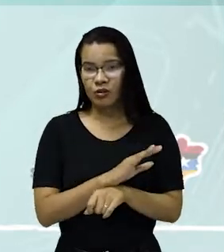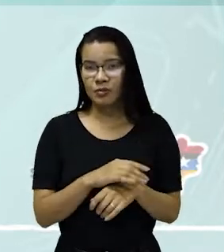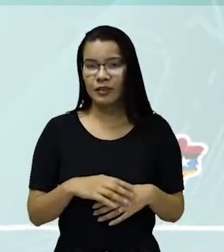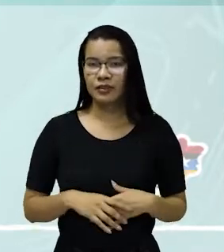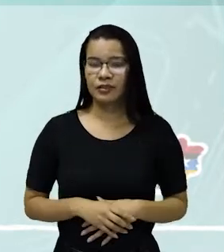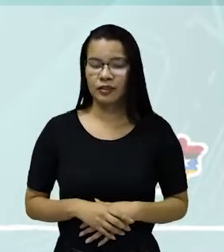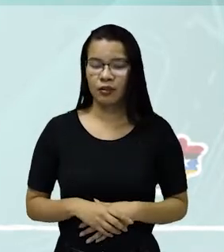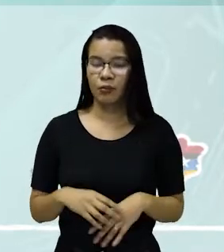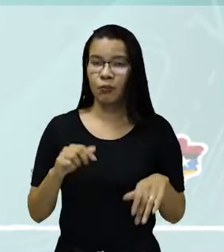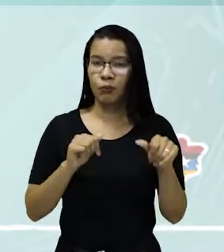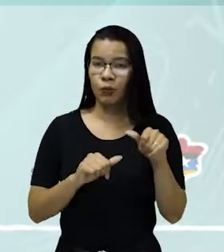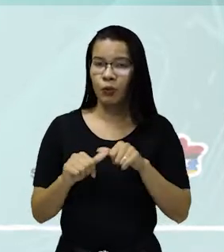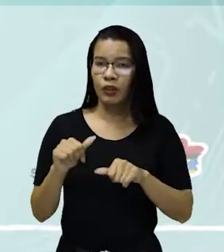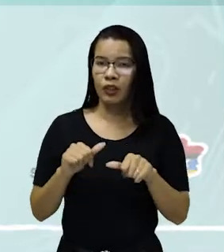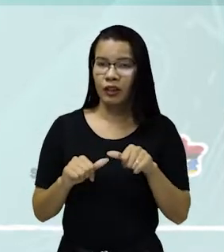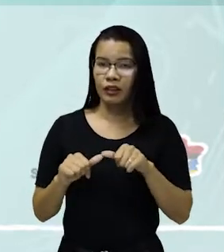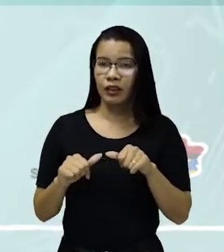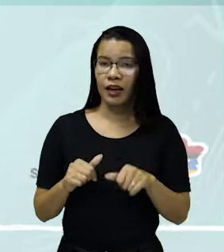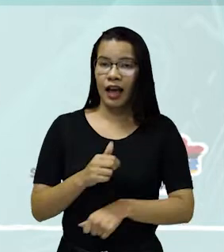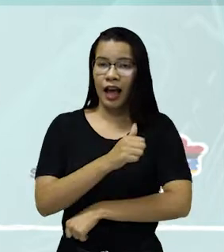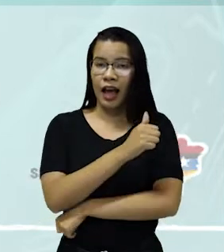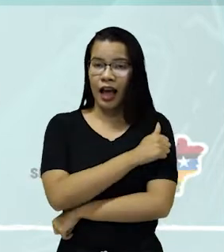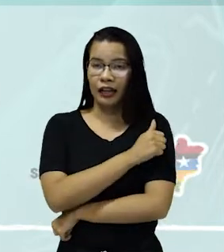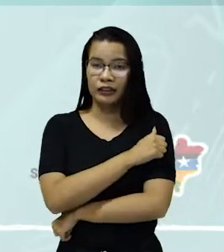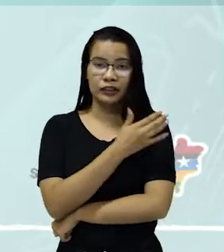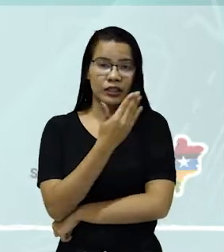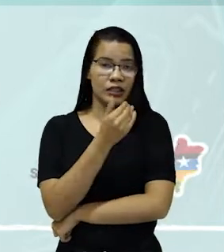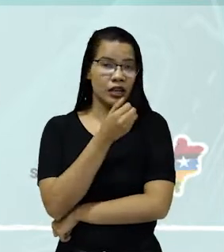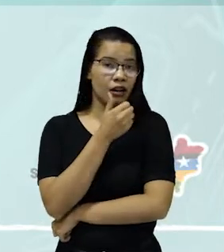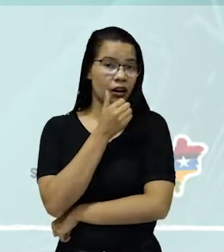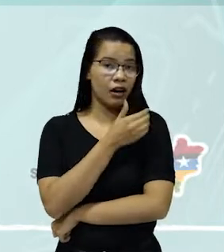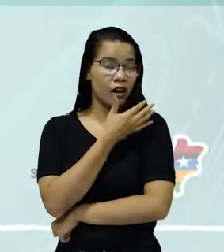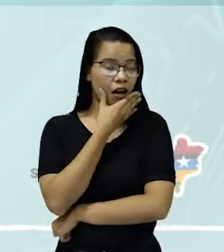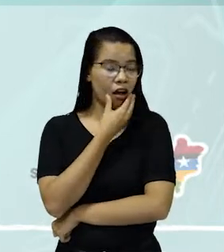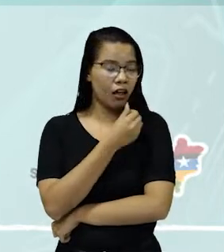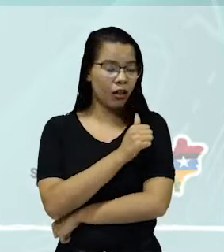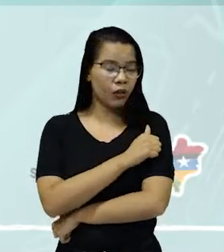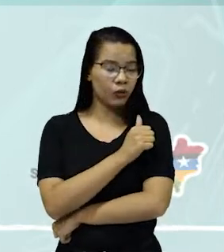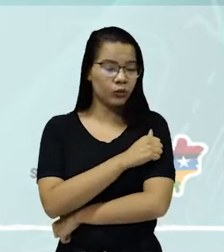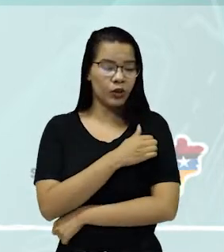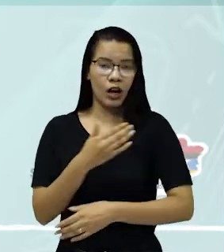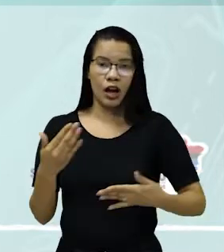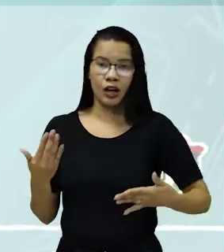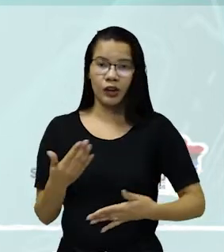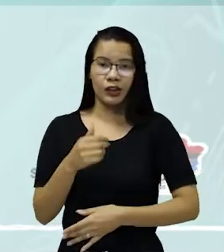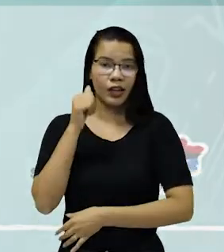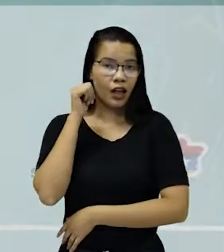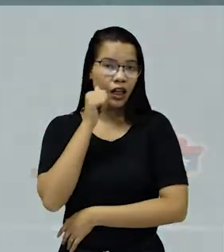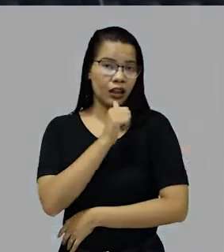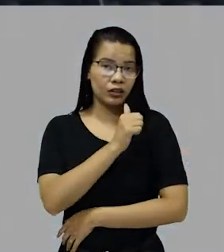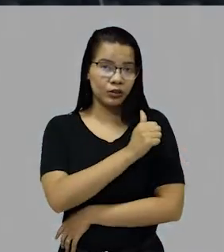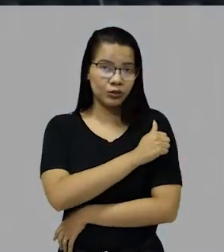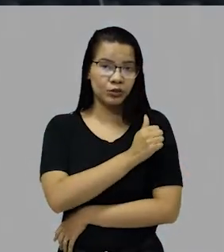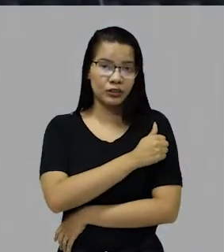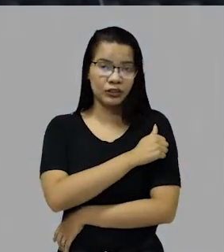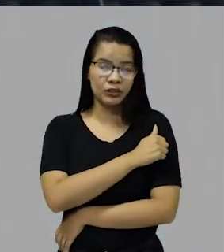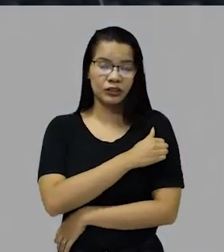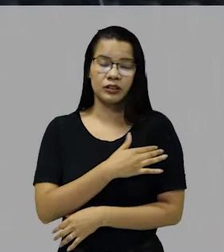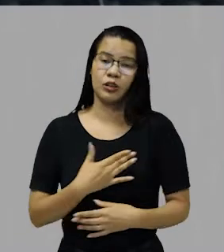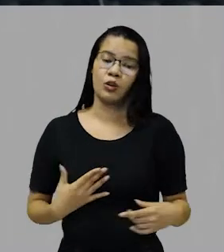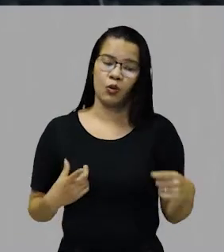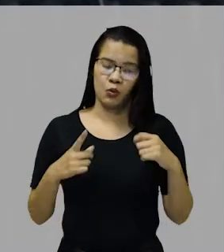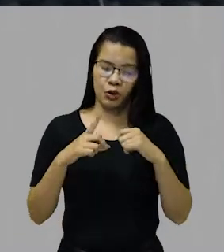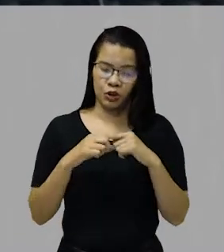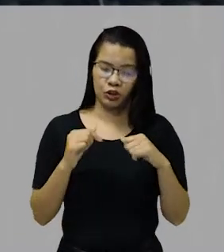escola. Mudando alunos para alunas, fica diferente. O artigo muda,